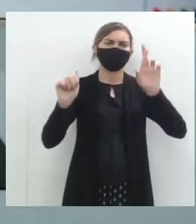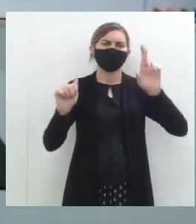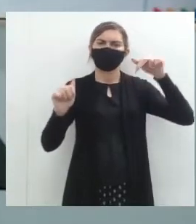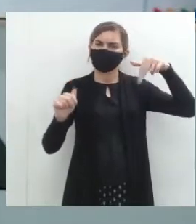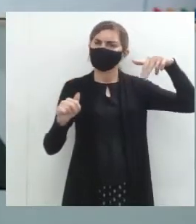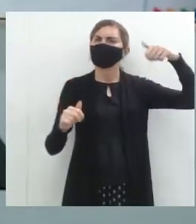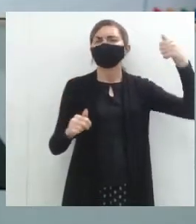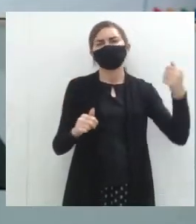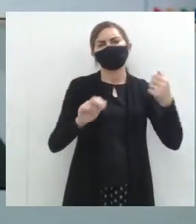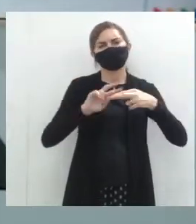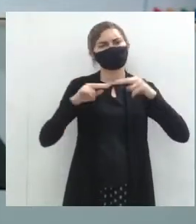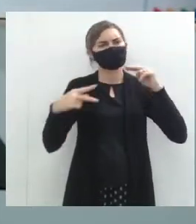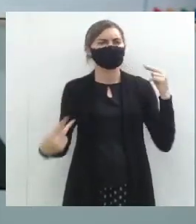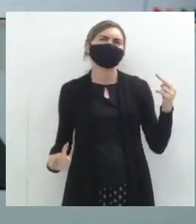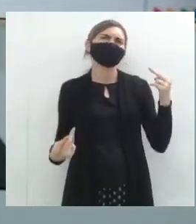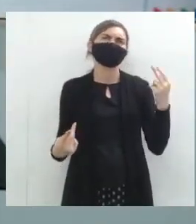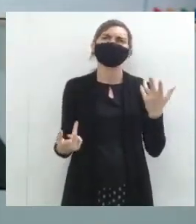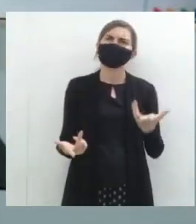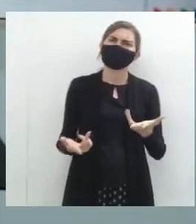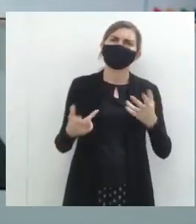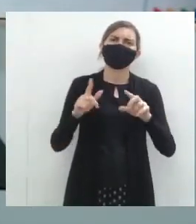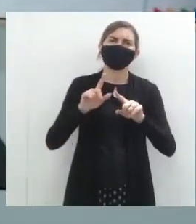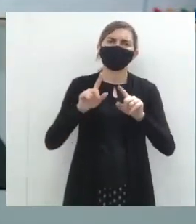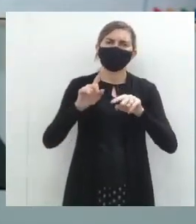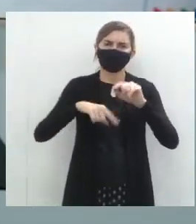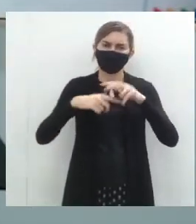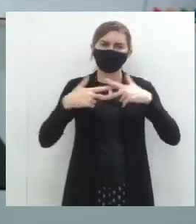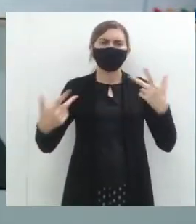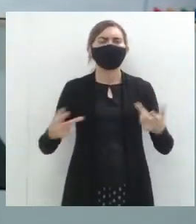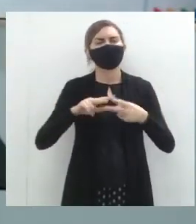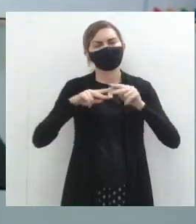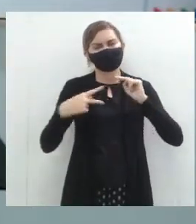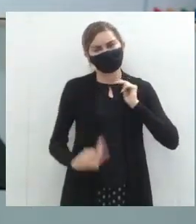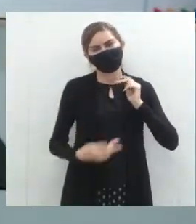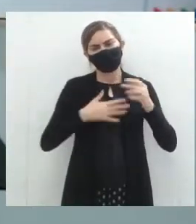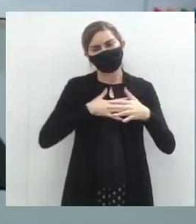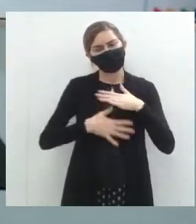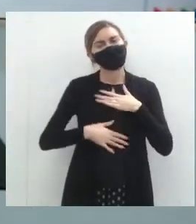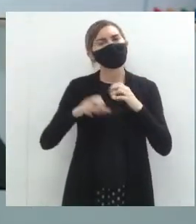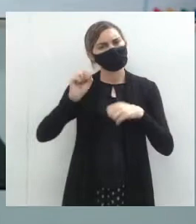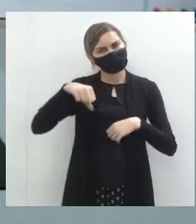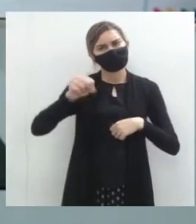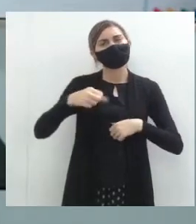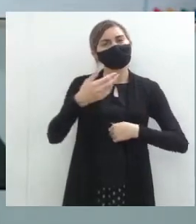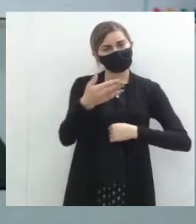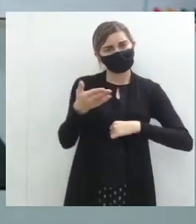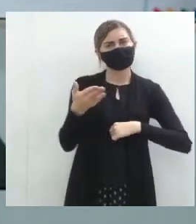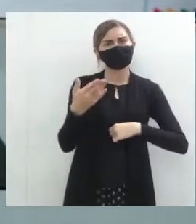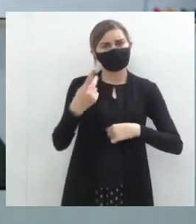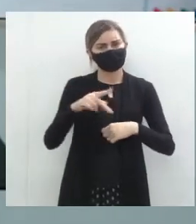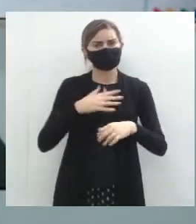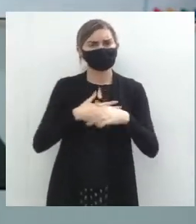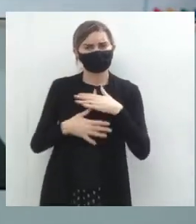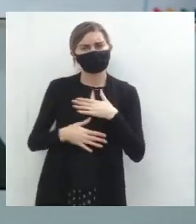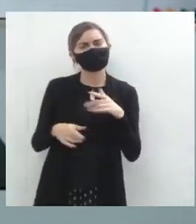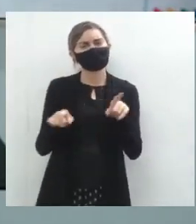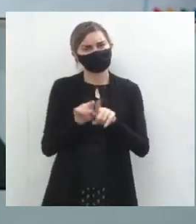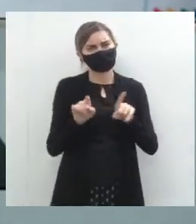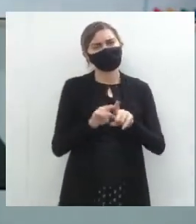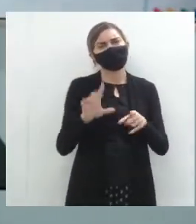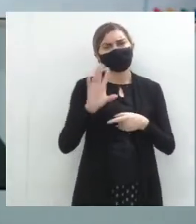Ah, André, esse negócio do DNA e o RNA é o material genético do meu corpo, né? Isso é o material genético do teu corpo, menino. Agora também tem um